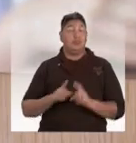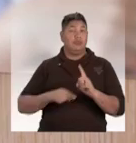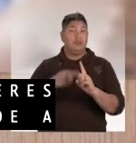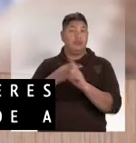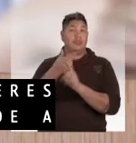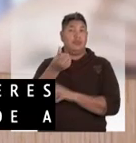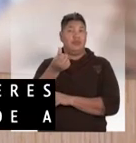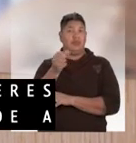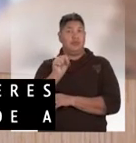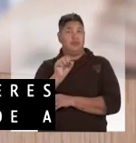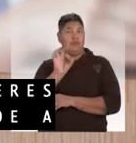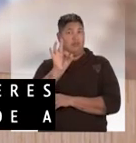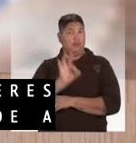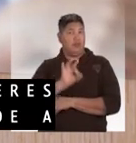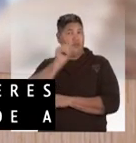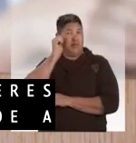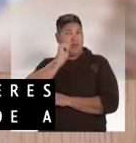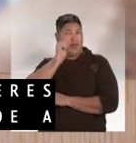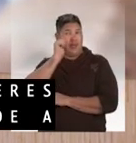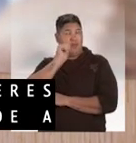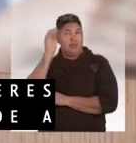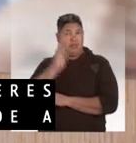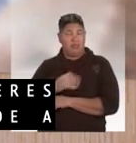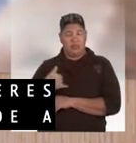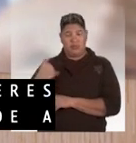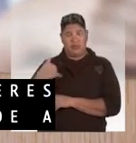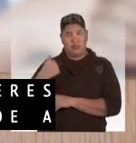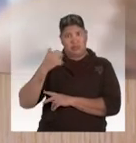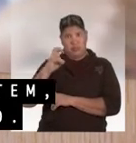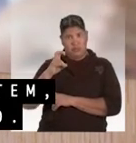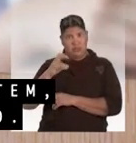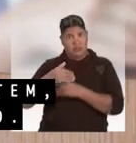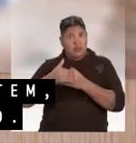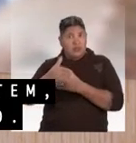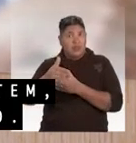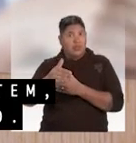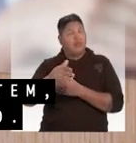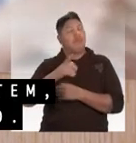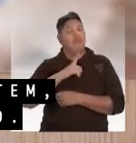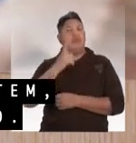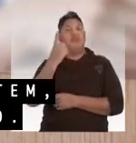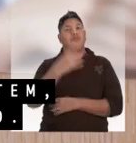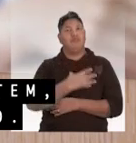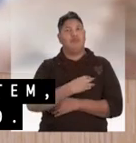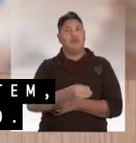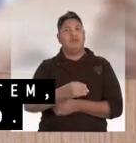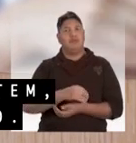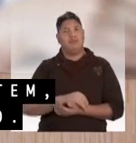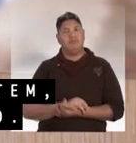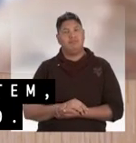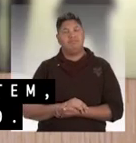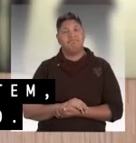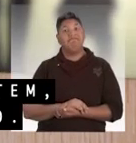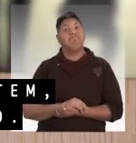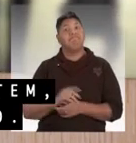Mais de 68% das mulheres brasileiras com idade a partir de 15 anos têm no mínimo um